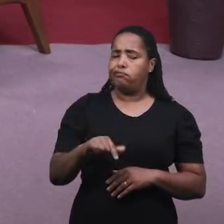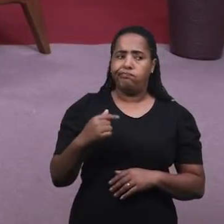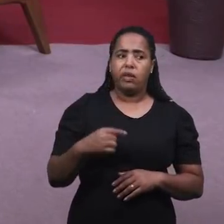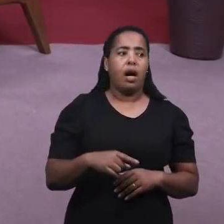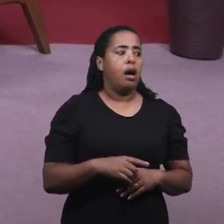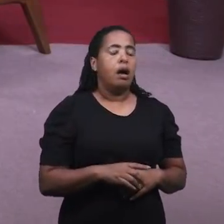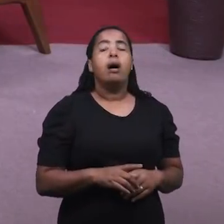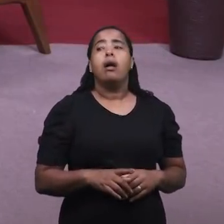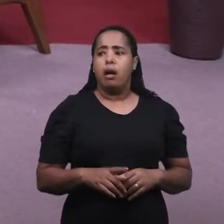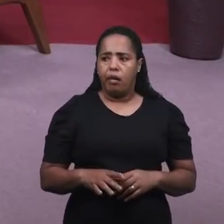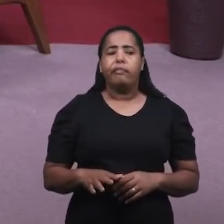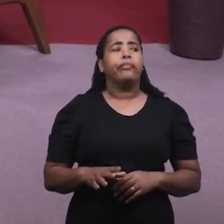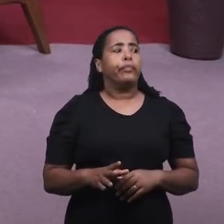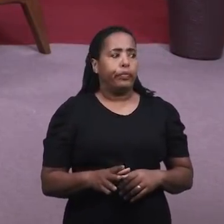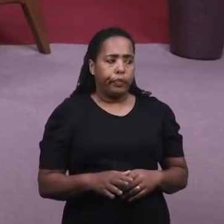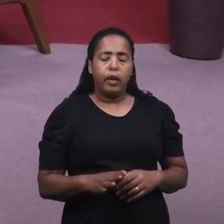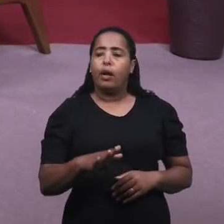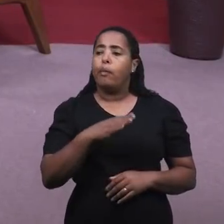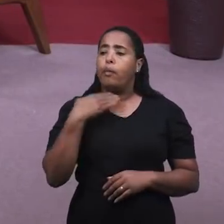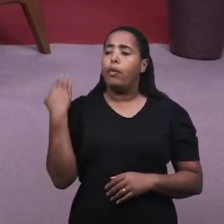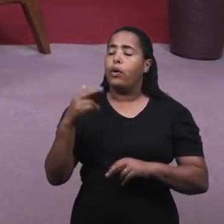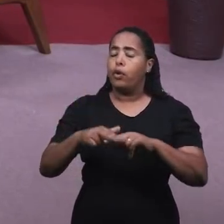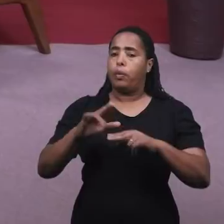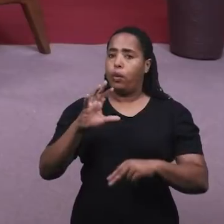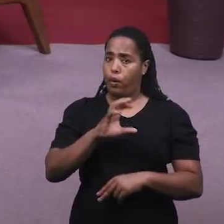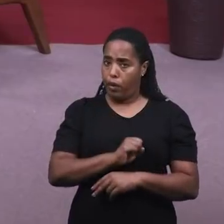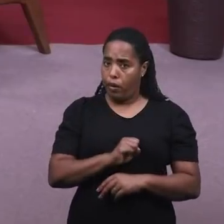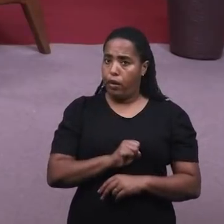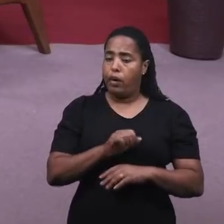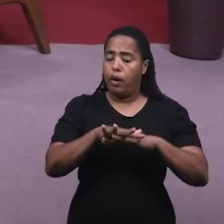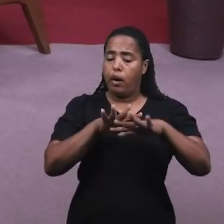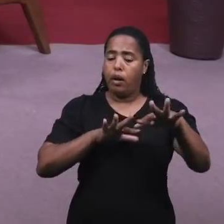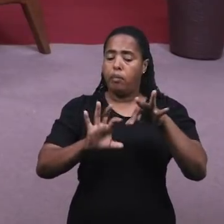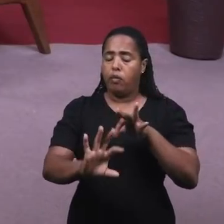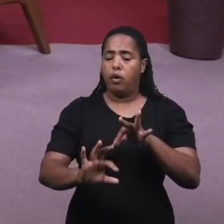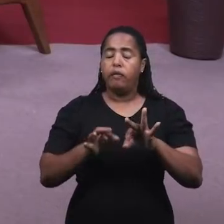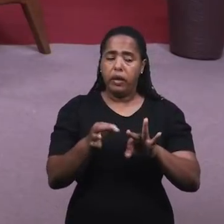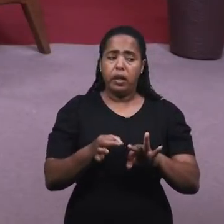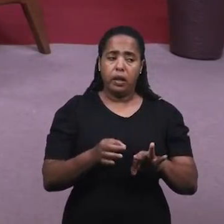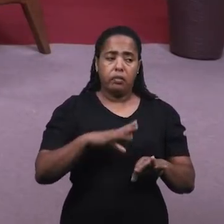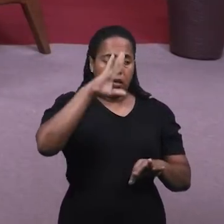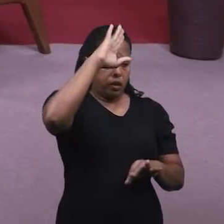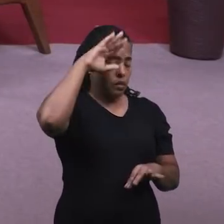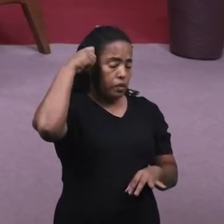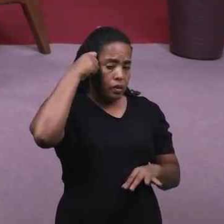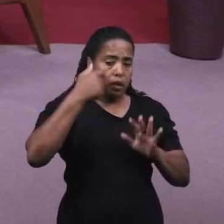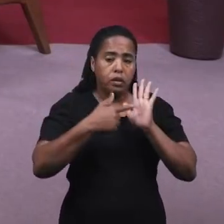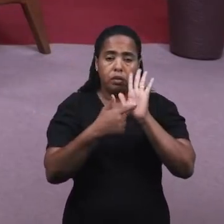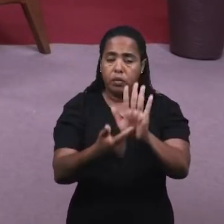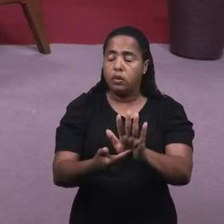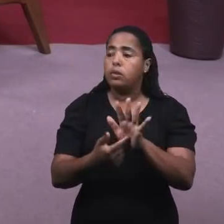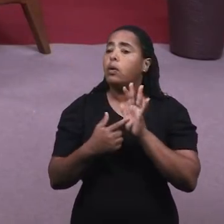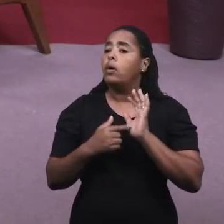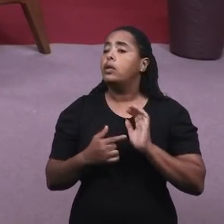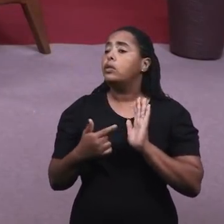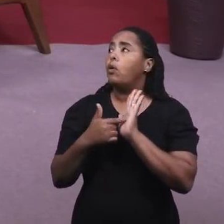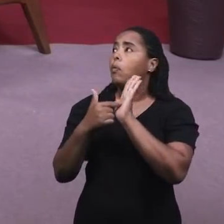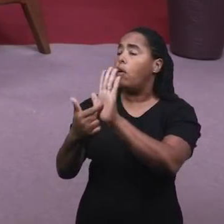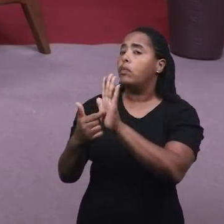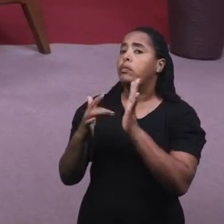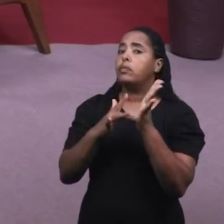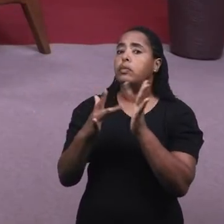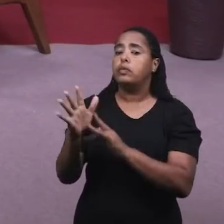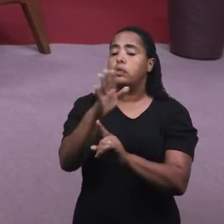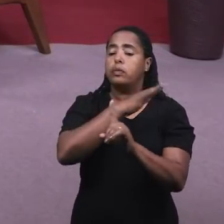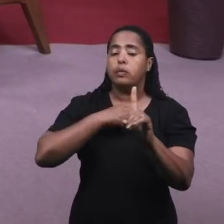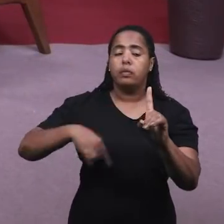amor à vinha. É o que o Sérgio falou. Então isso aponta profeticamente para quem? Para o Senhor Jesus, que